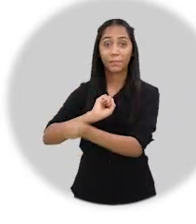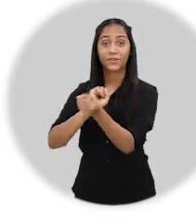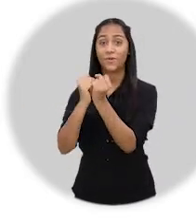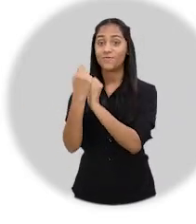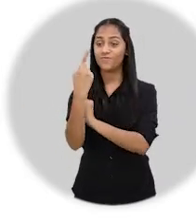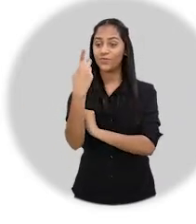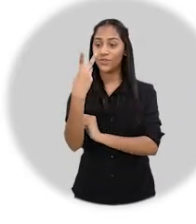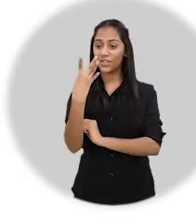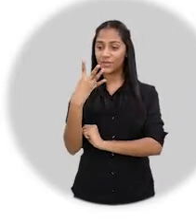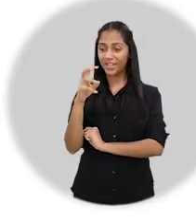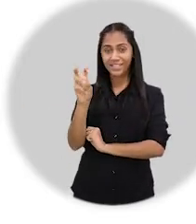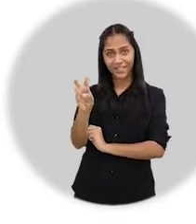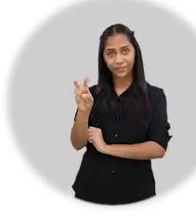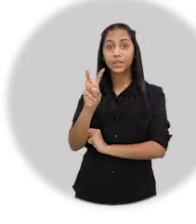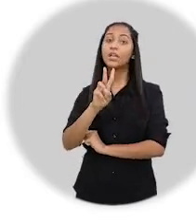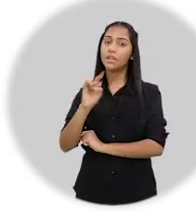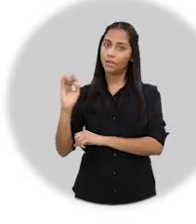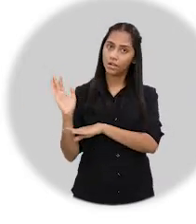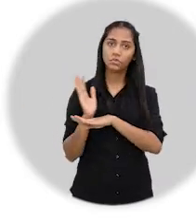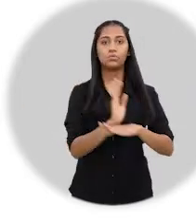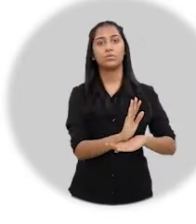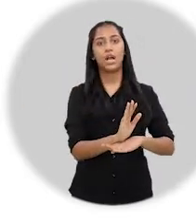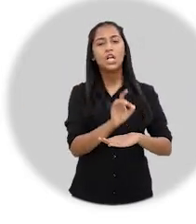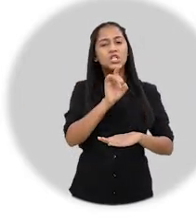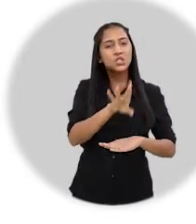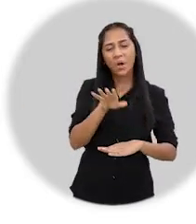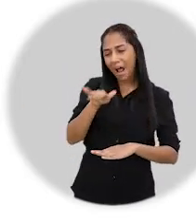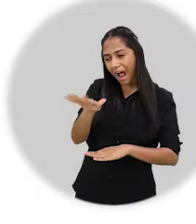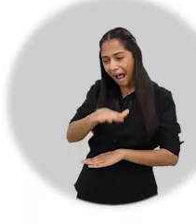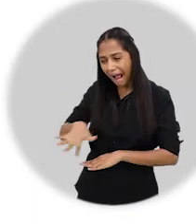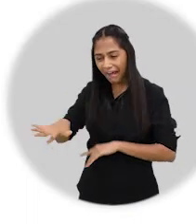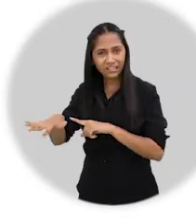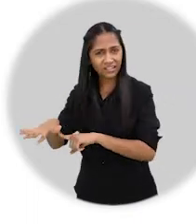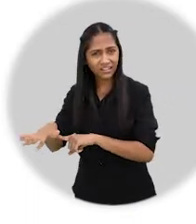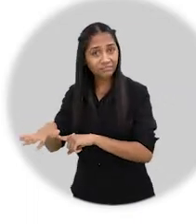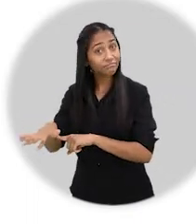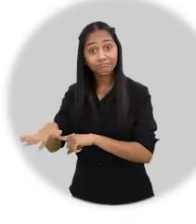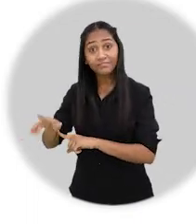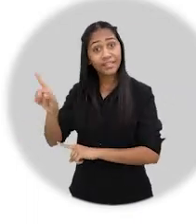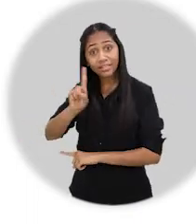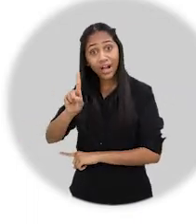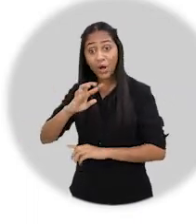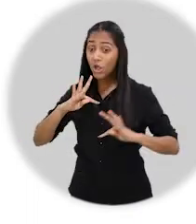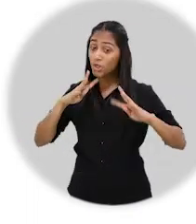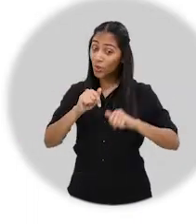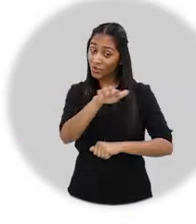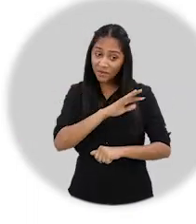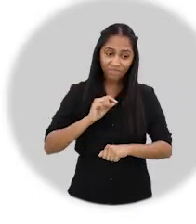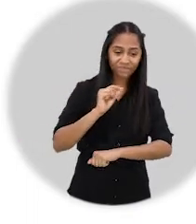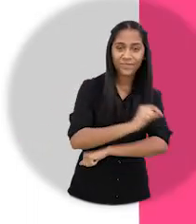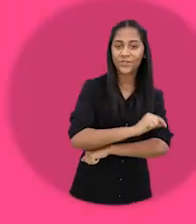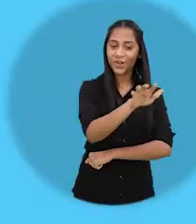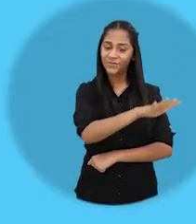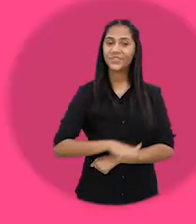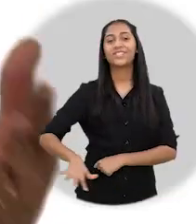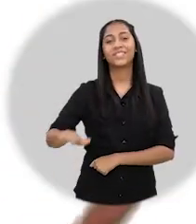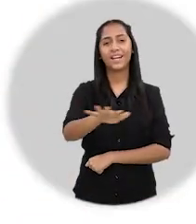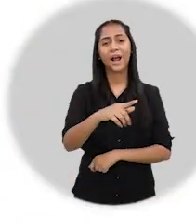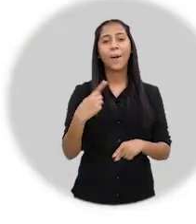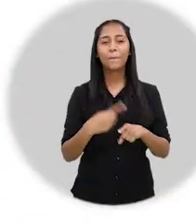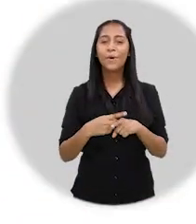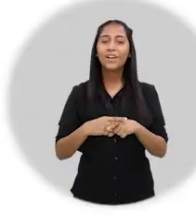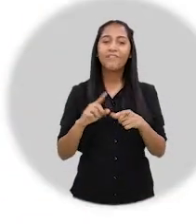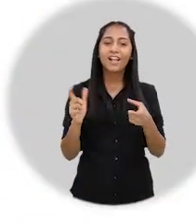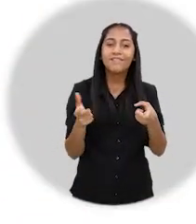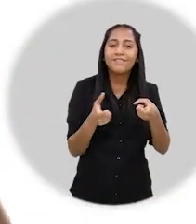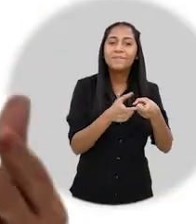dos Abolições e vai beneficiar não apenas aquela região, mas toda Mossoró, porque vai